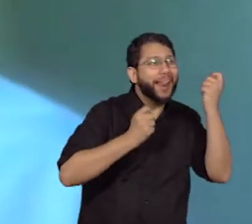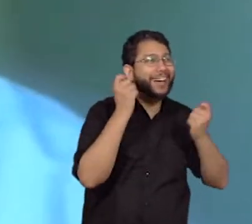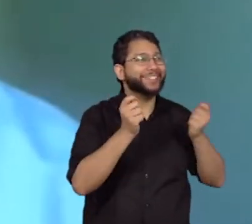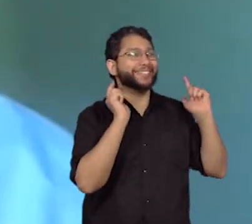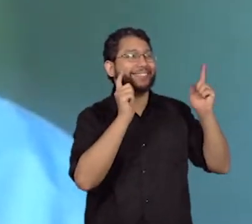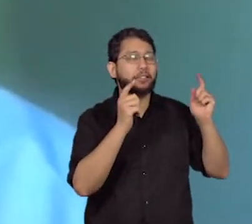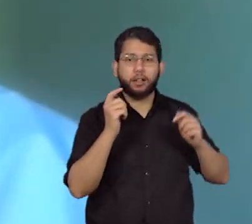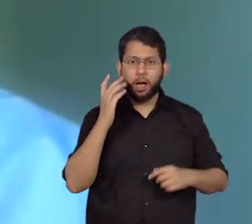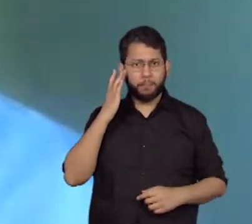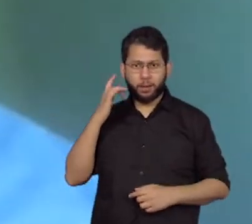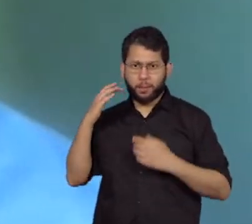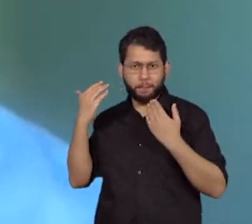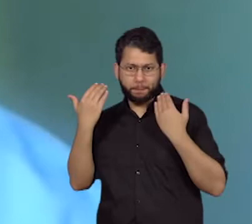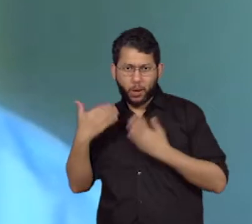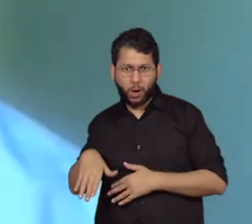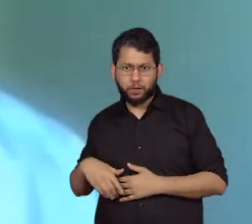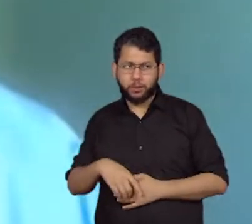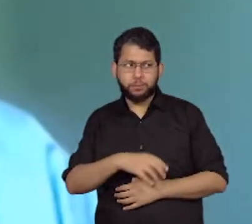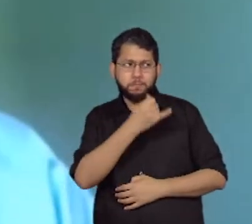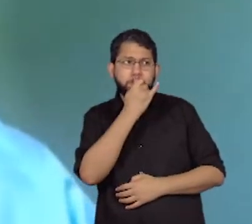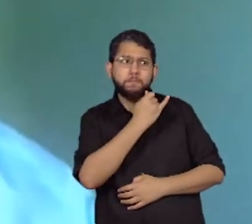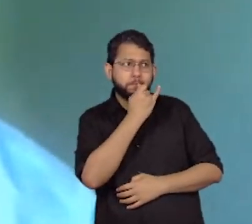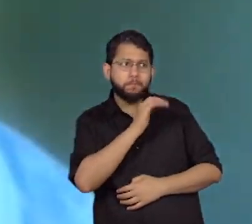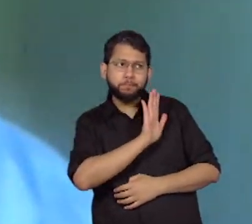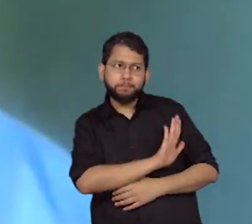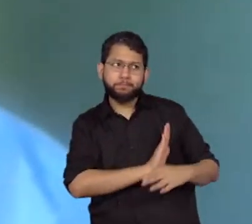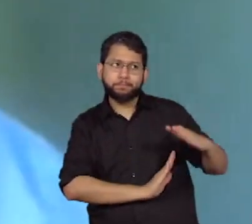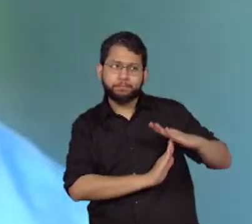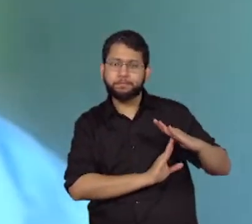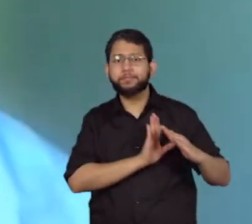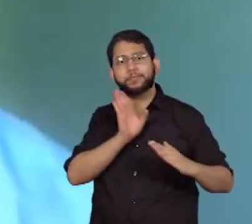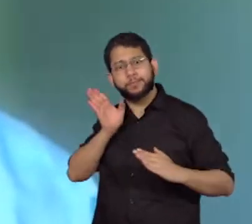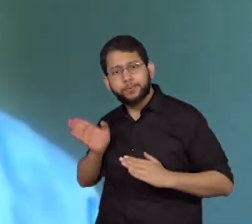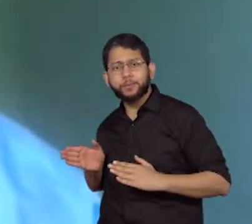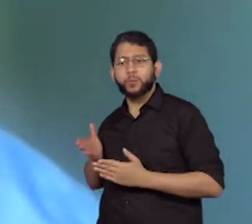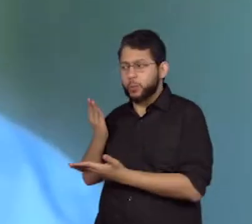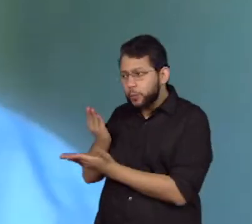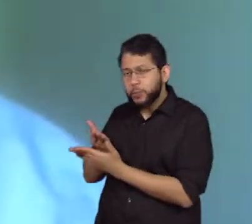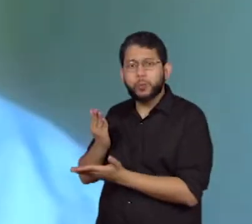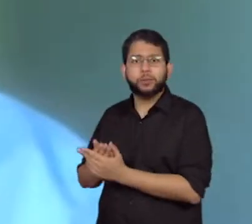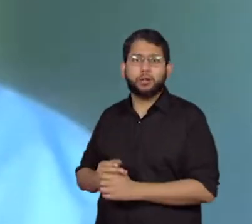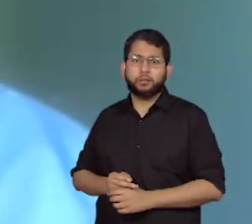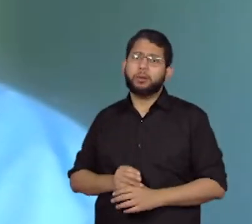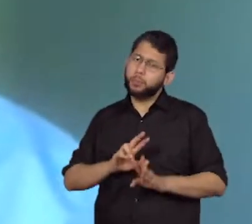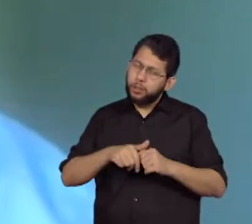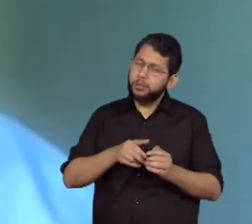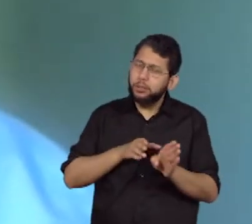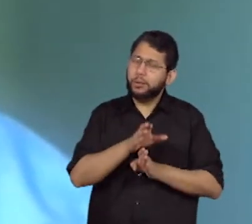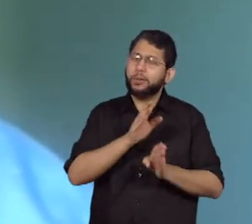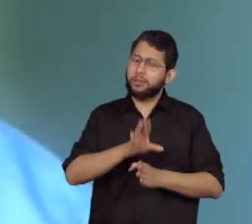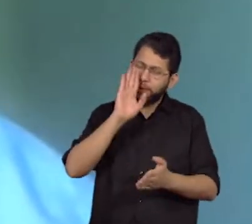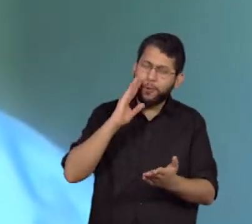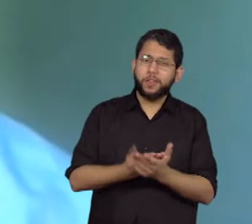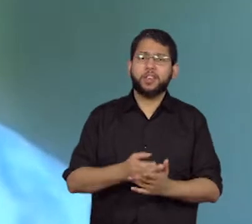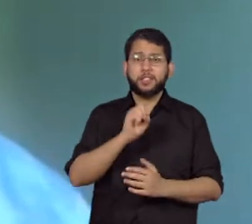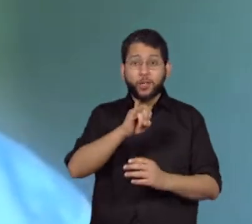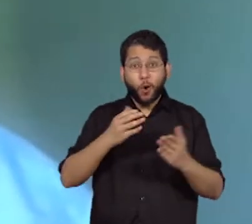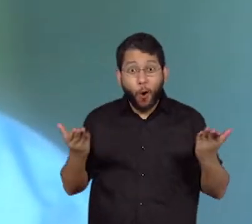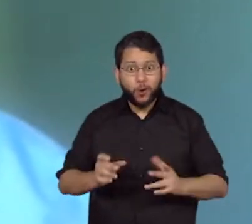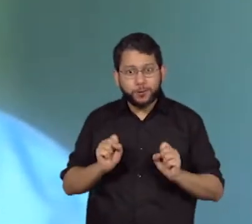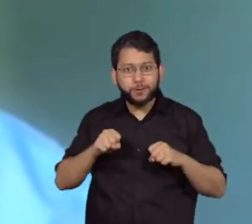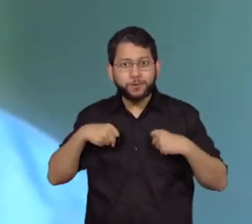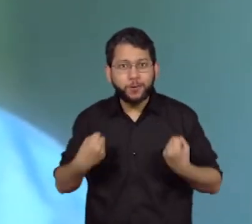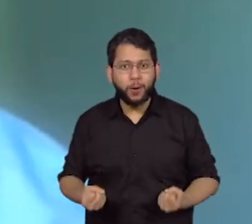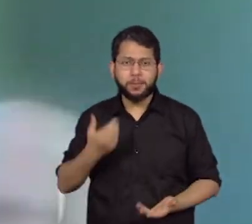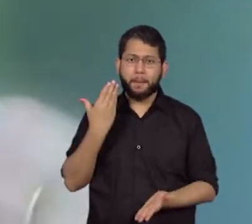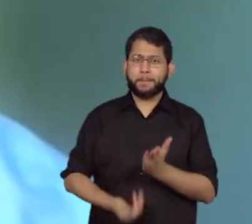para a prova de amanhã. Mas lá na frente você vai ver o resultado disso. Confia em mim. O esforço que você faz hoje nunca é perdido. O que você